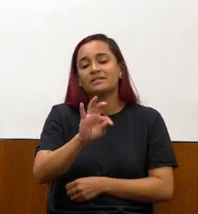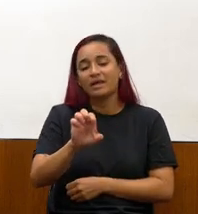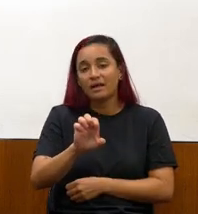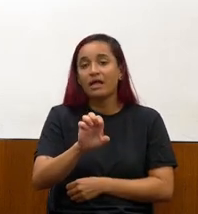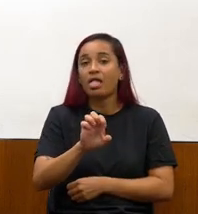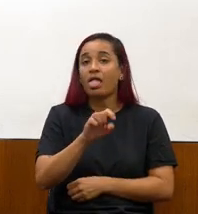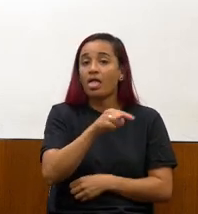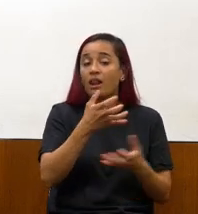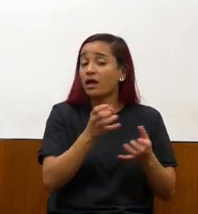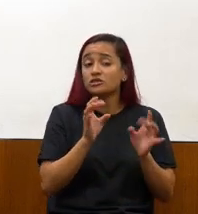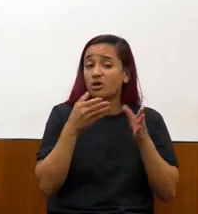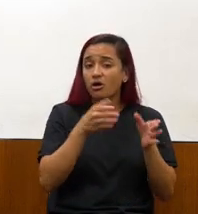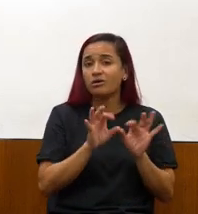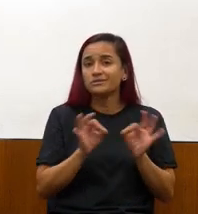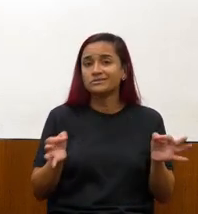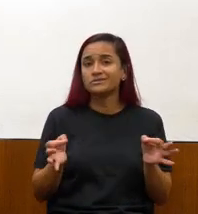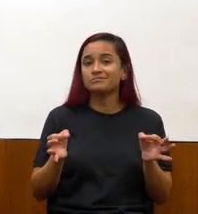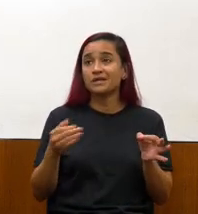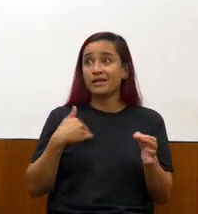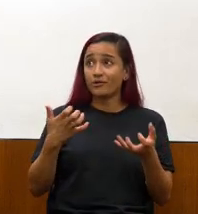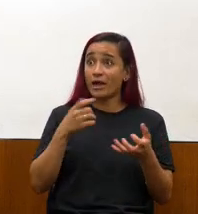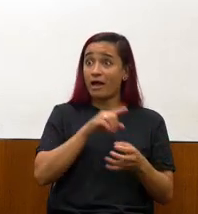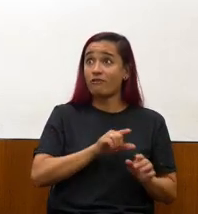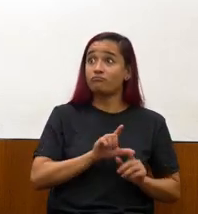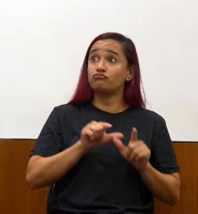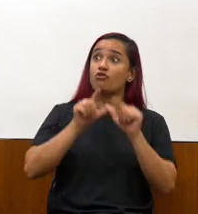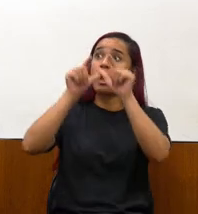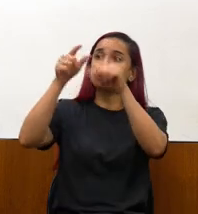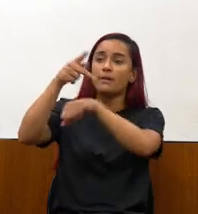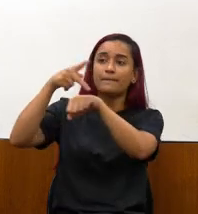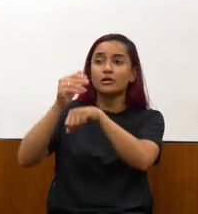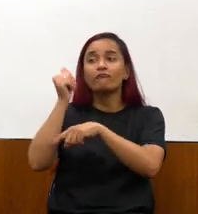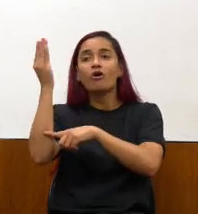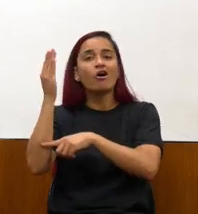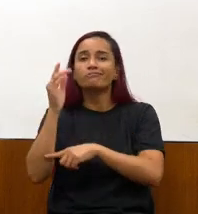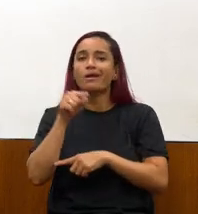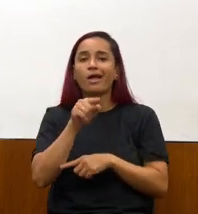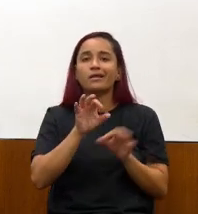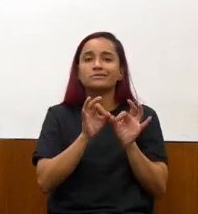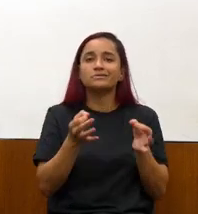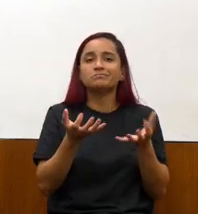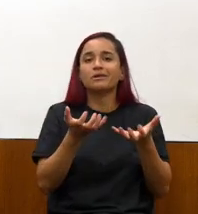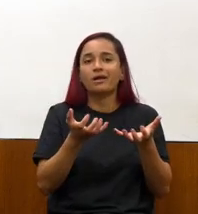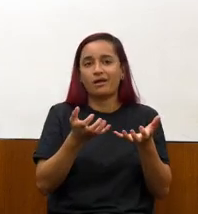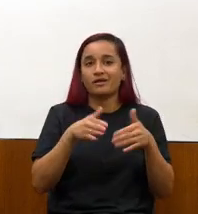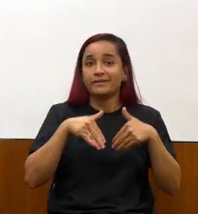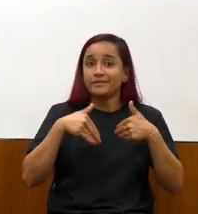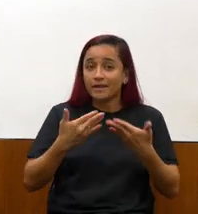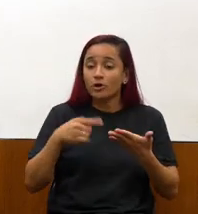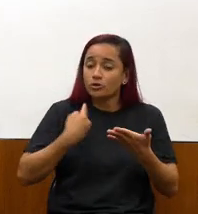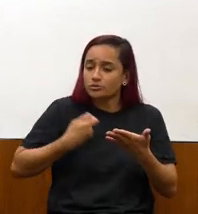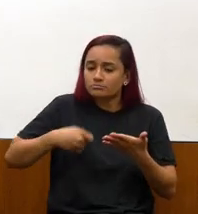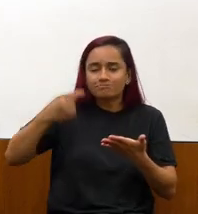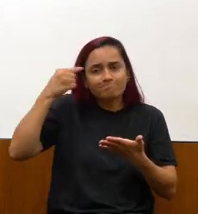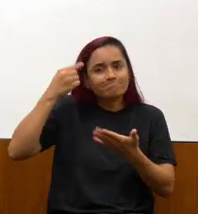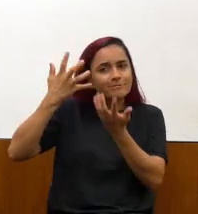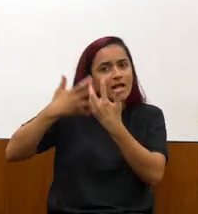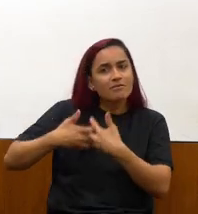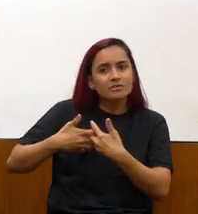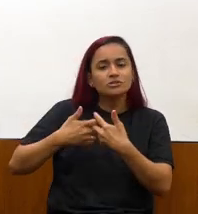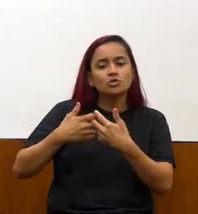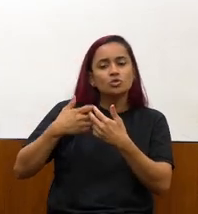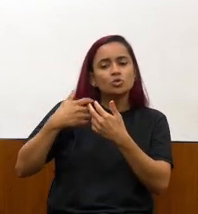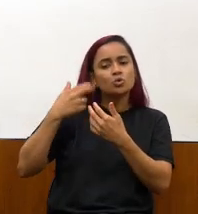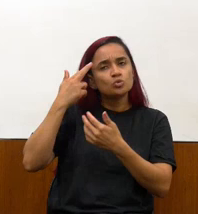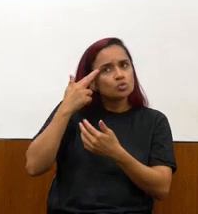ela quer ir para ali para o lado. Então, a gente costuma projetar o sonho para todas as pessoas com deficiência, de alguma forma. Então, por isso que a gente tem que perguntar para elas